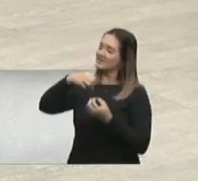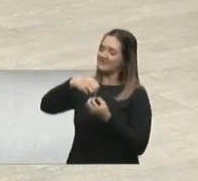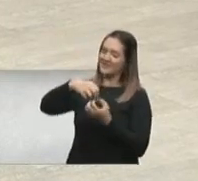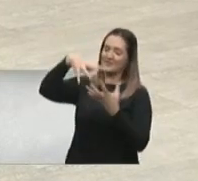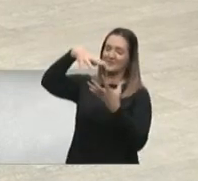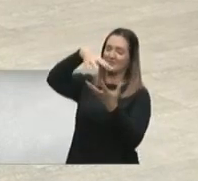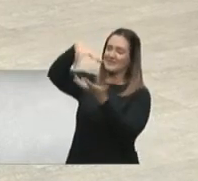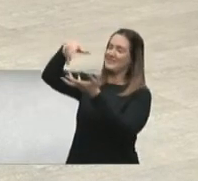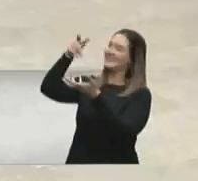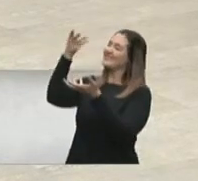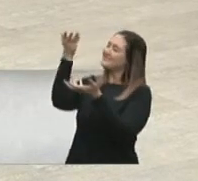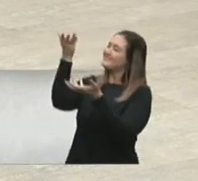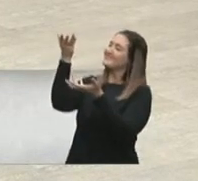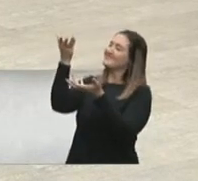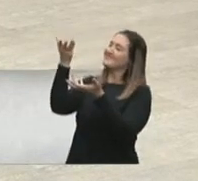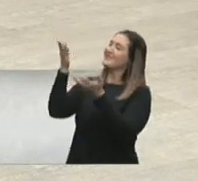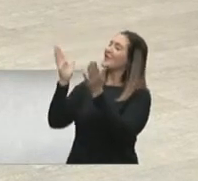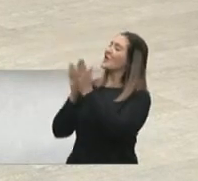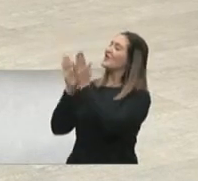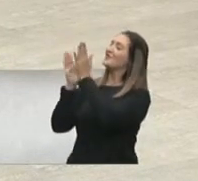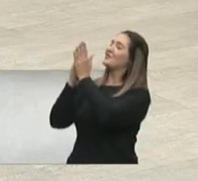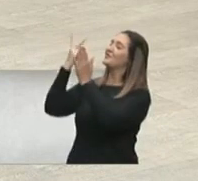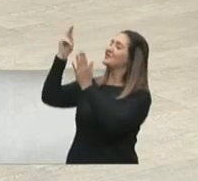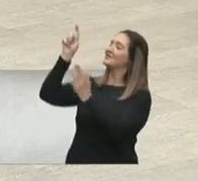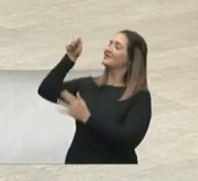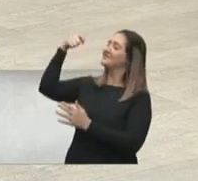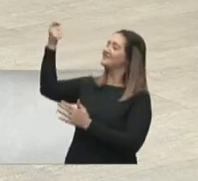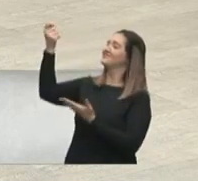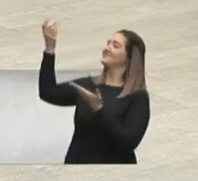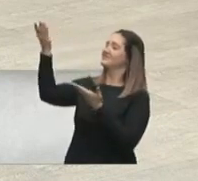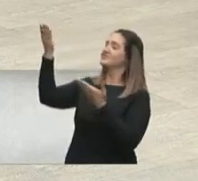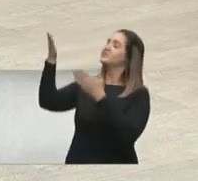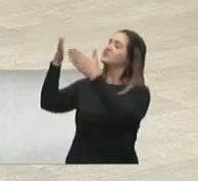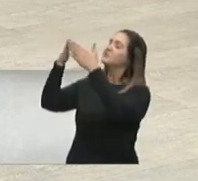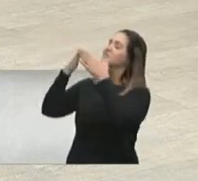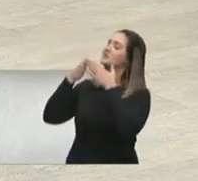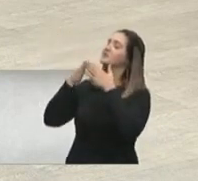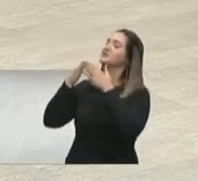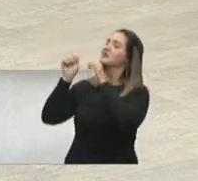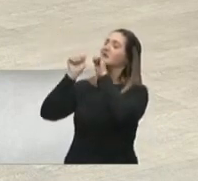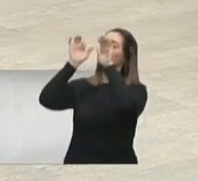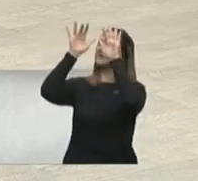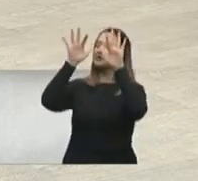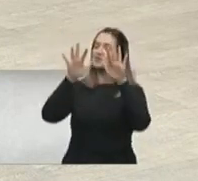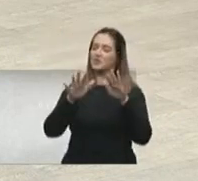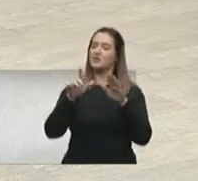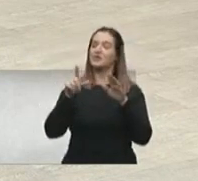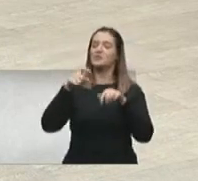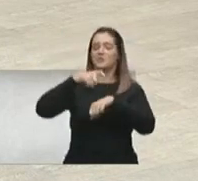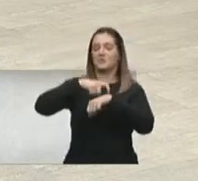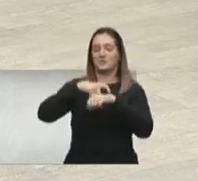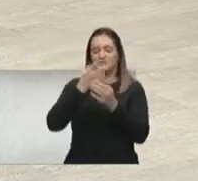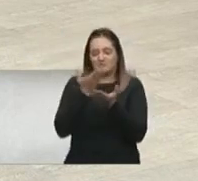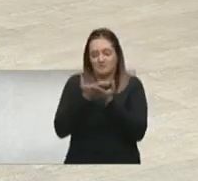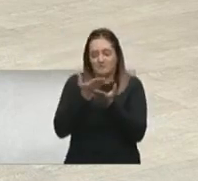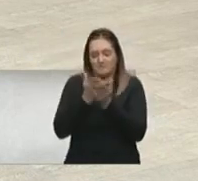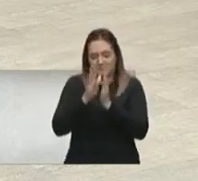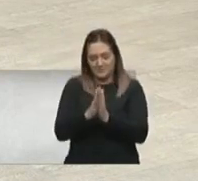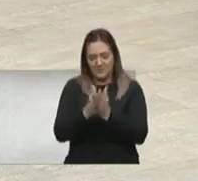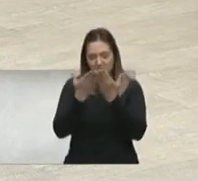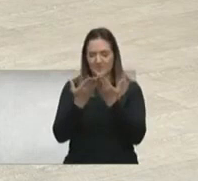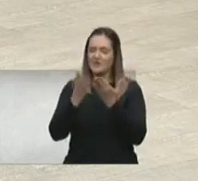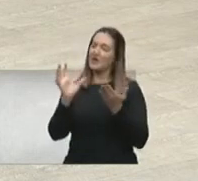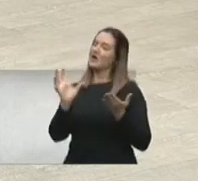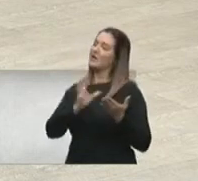terra, louvado seja o Teu santo nome, Senhor. E agora pedimos que o Senhor nos abençoe no estudo da Tua palavra e que o amor